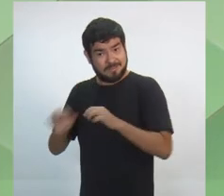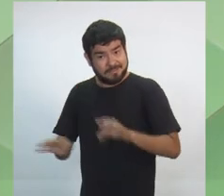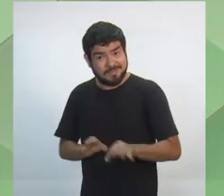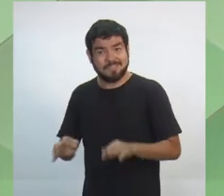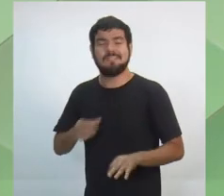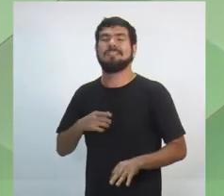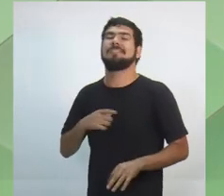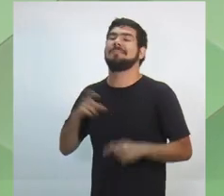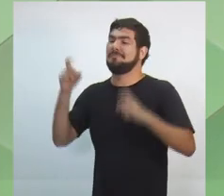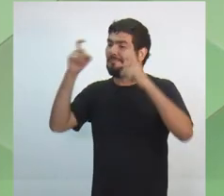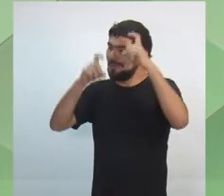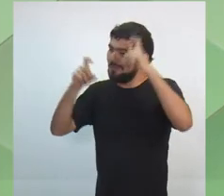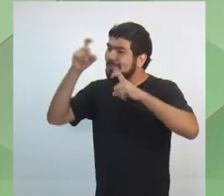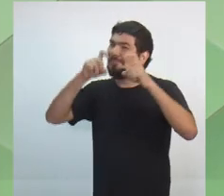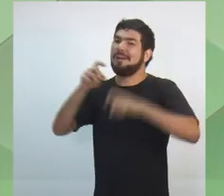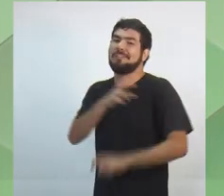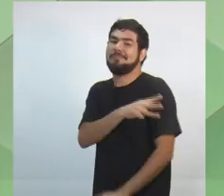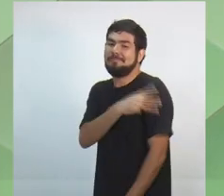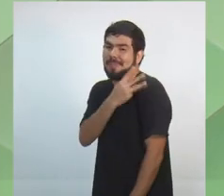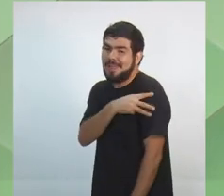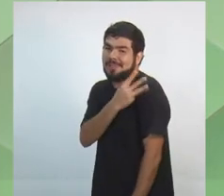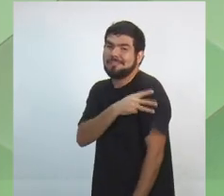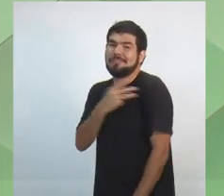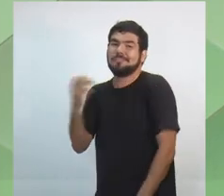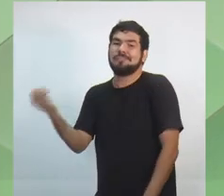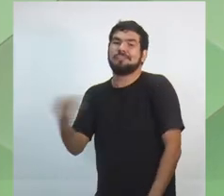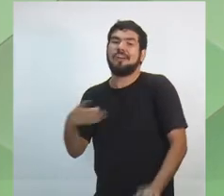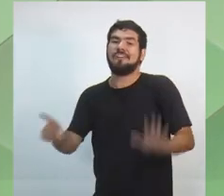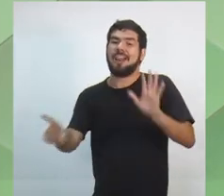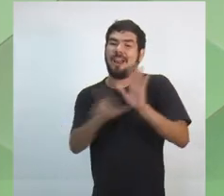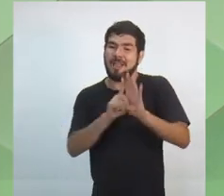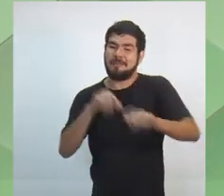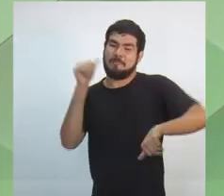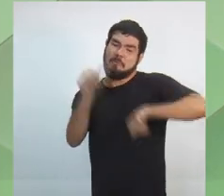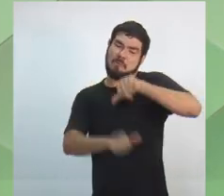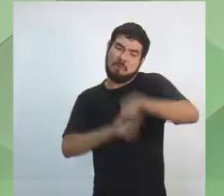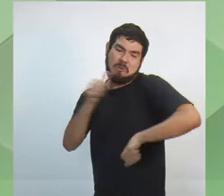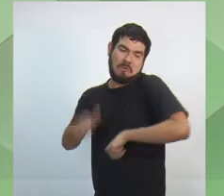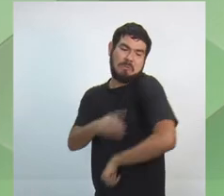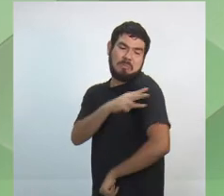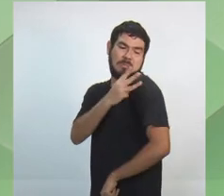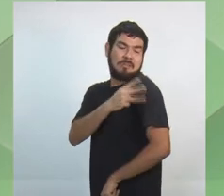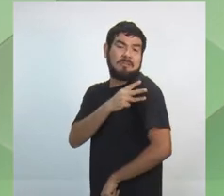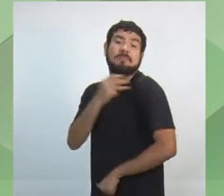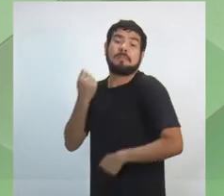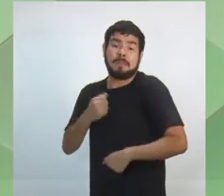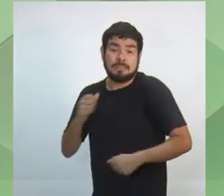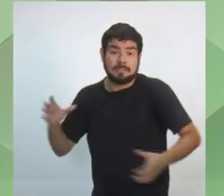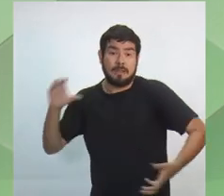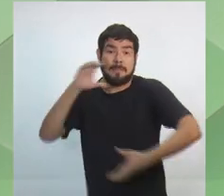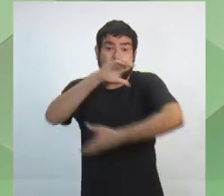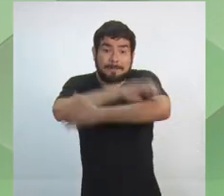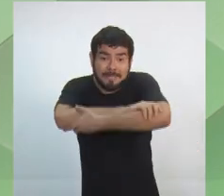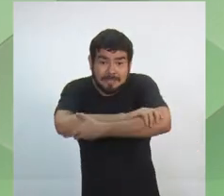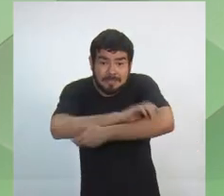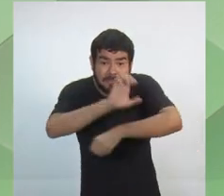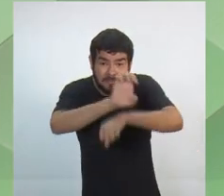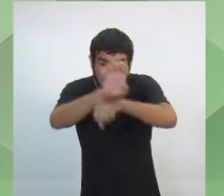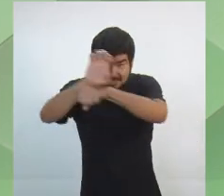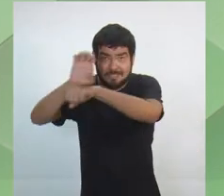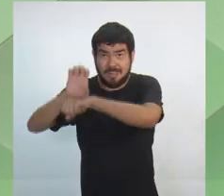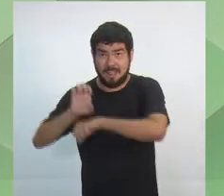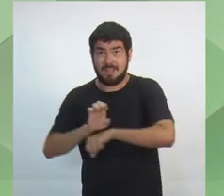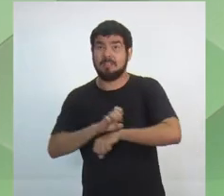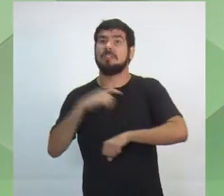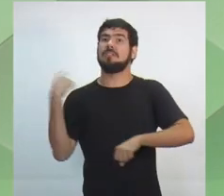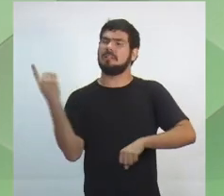do ensino médio. E essa reforma tem que ter a participação dos estados. Nós vamos, a partir